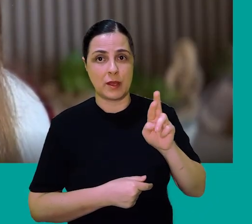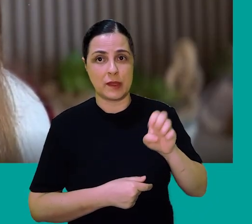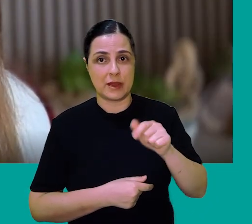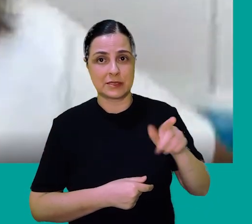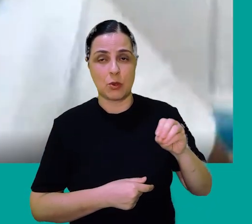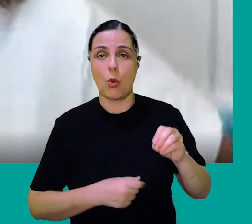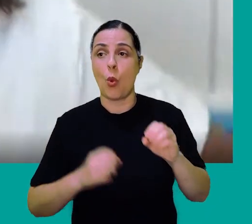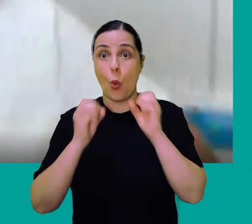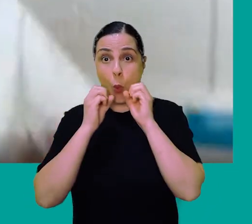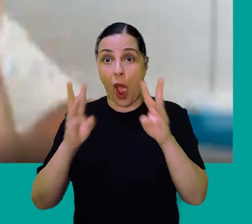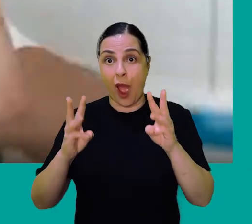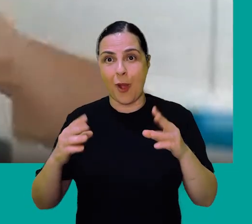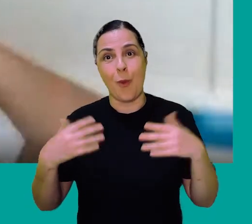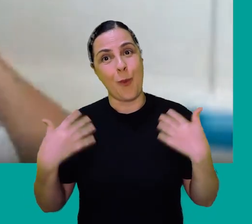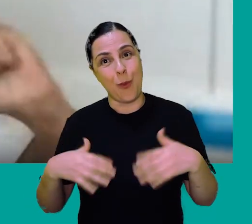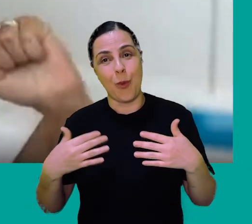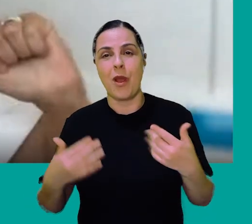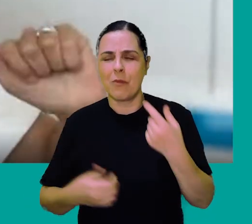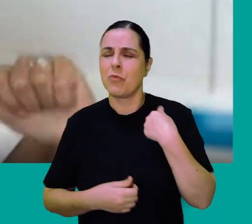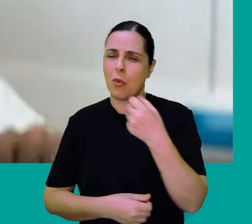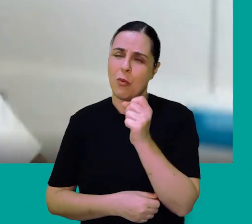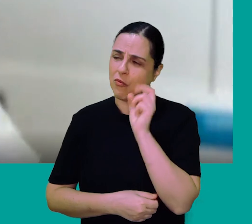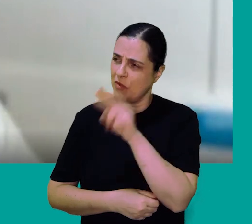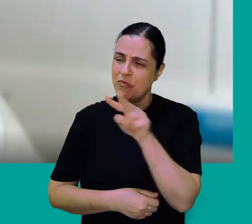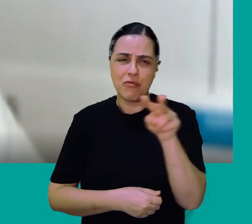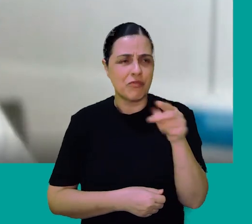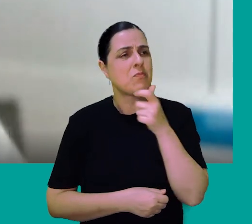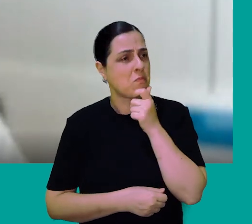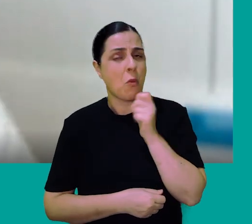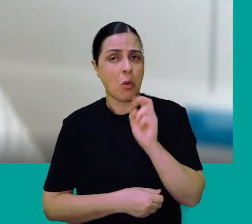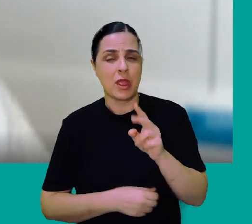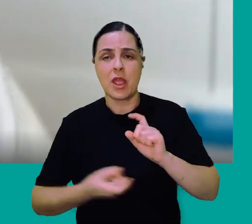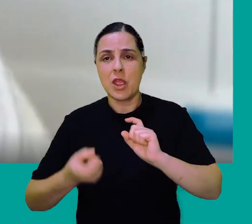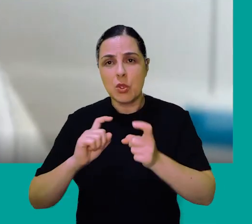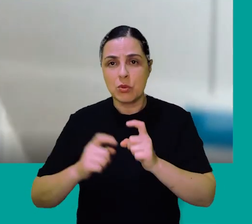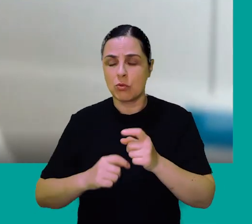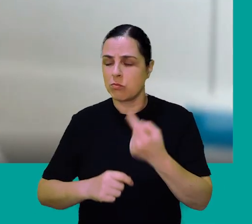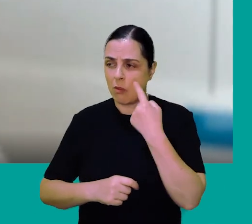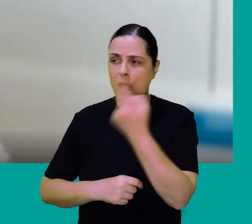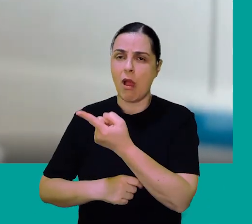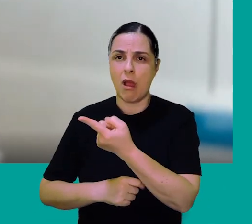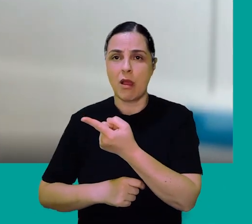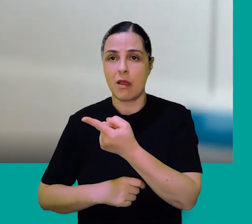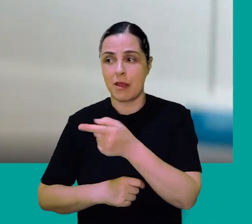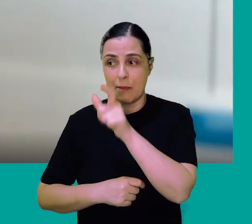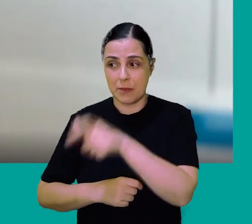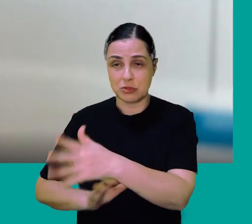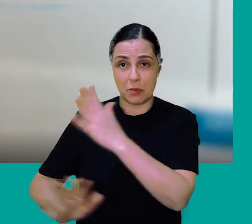Uau! Tá, aí vi lá acontecer, tô na reunião, uma pessoa lá faz uma